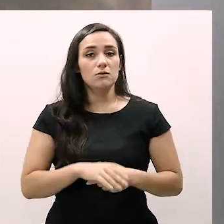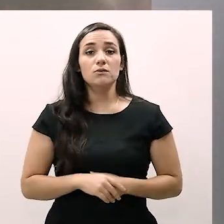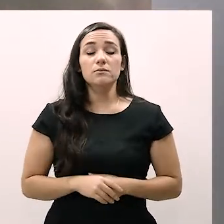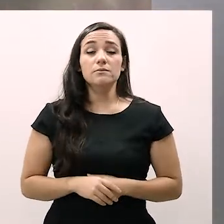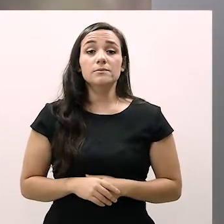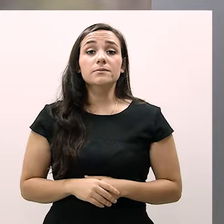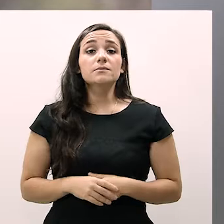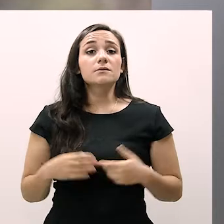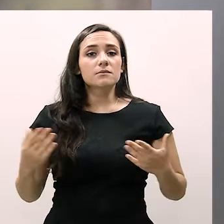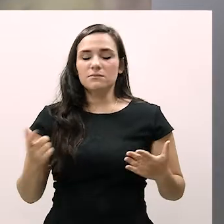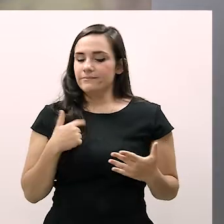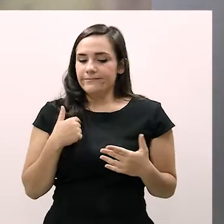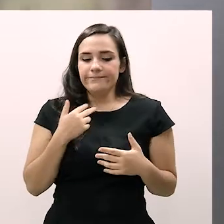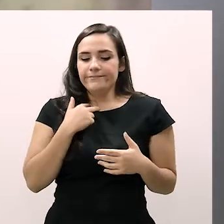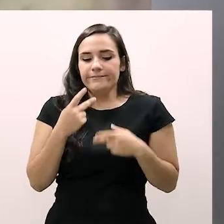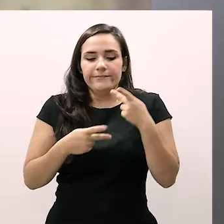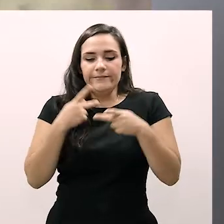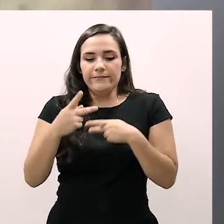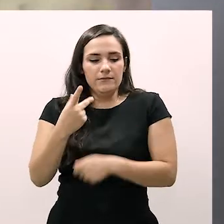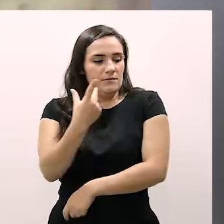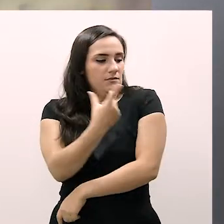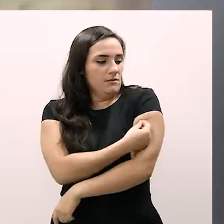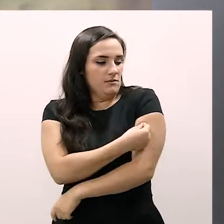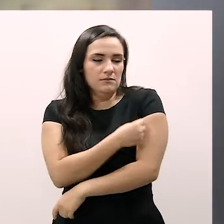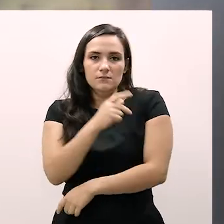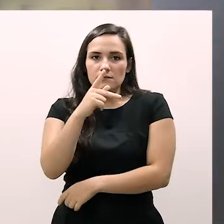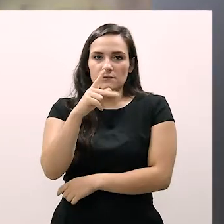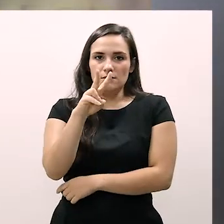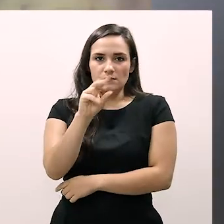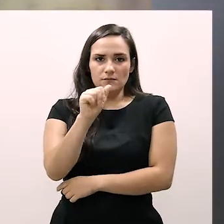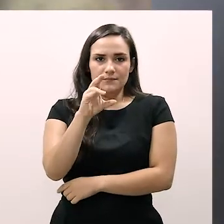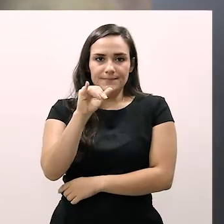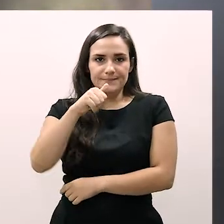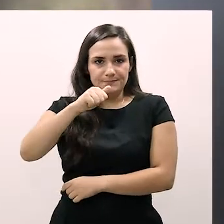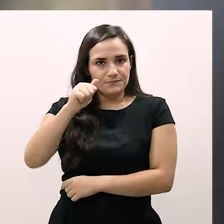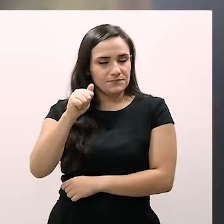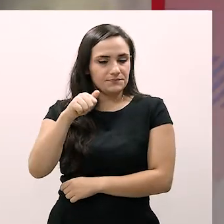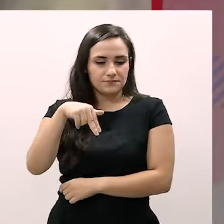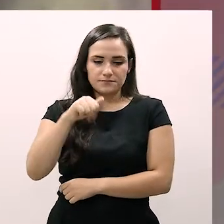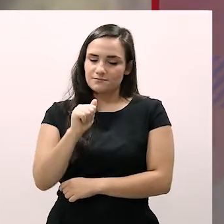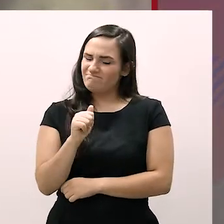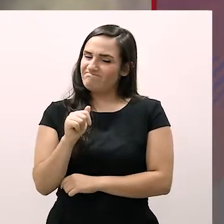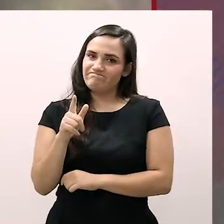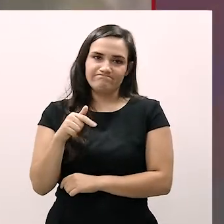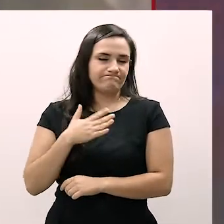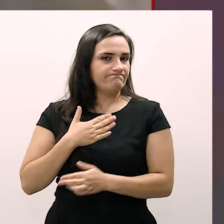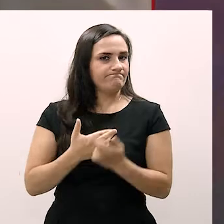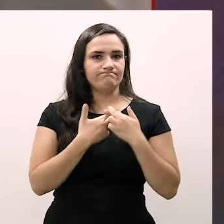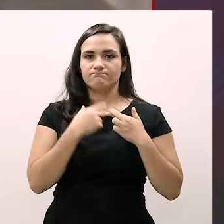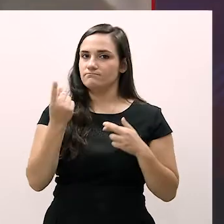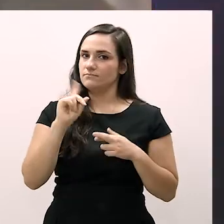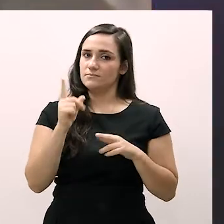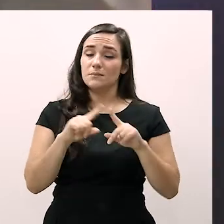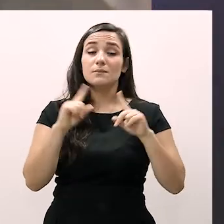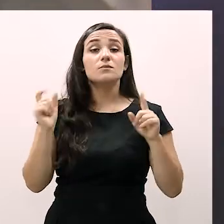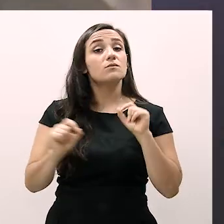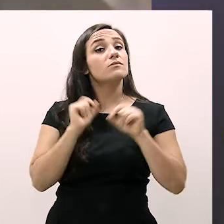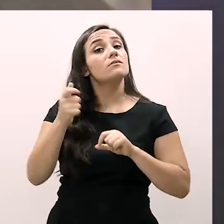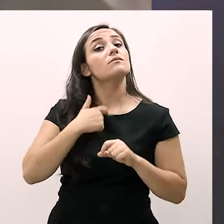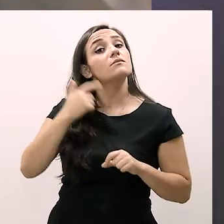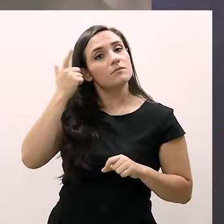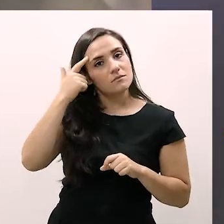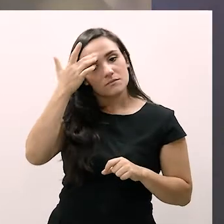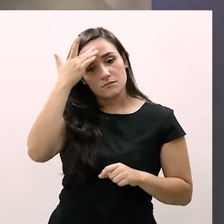sim a saúde pública e aos órgãos competentes, eu penso que o obeso é, sim, um